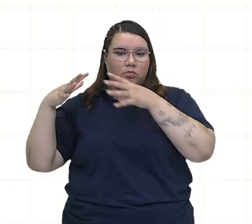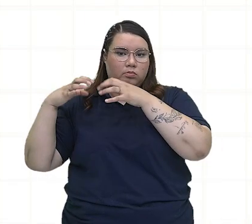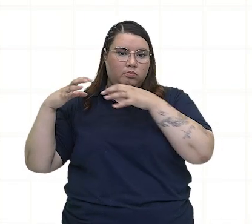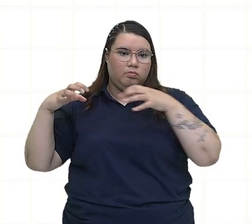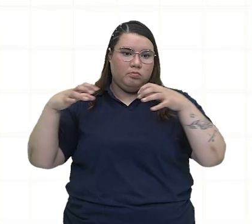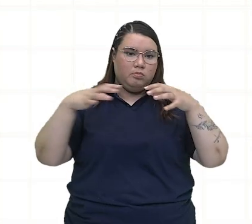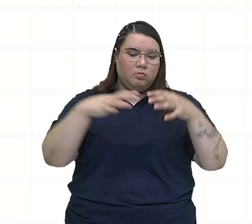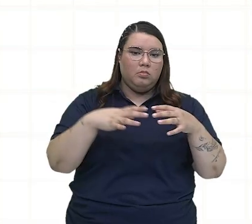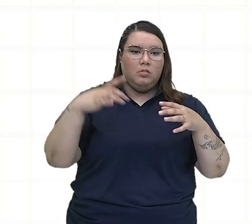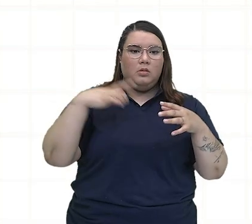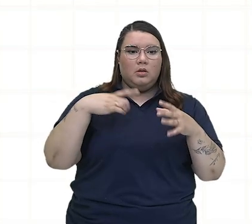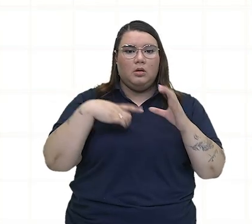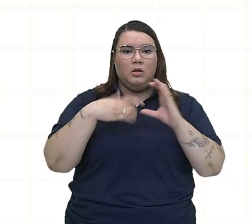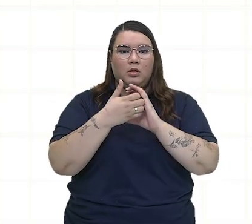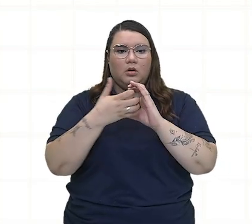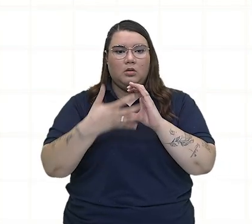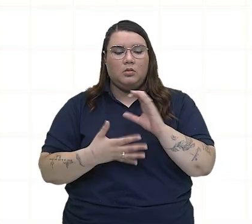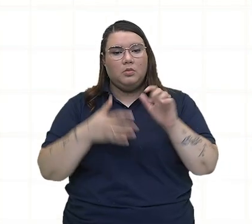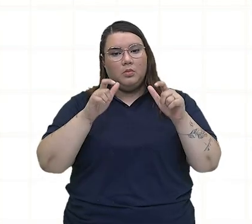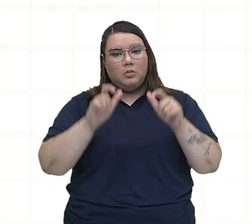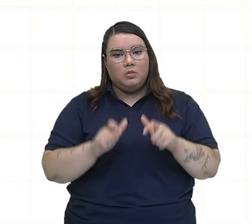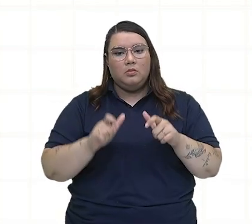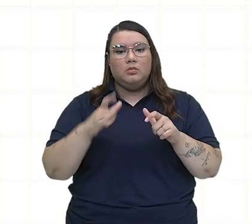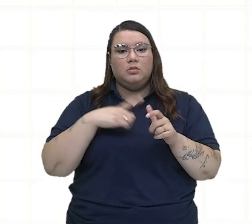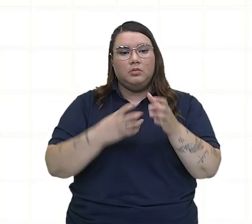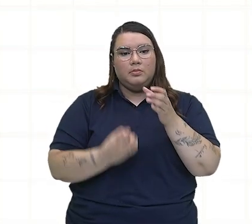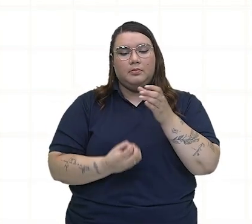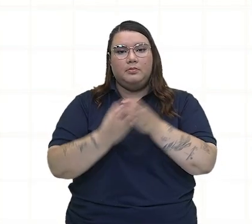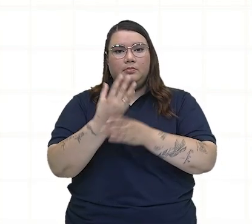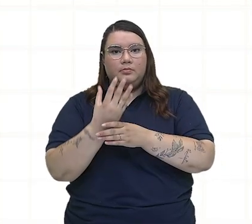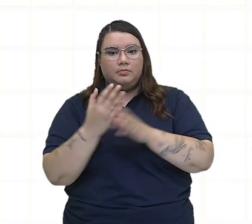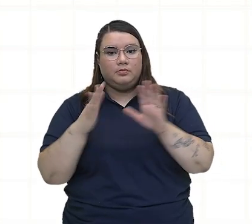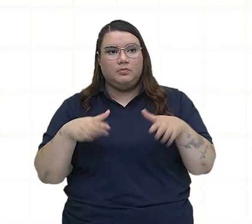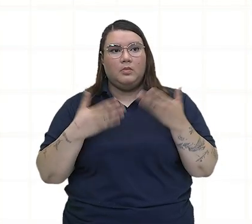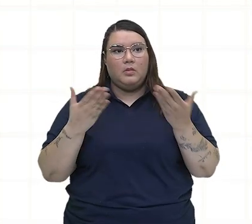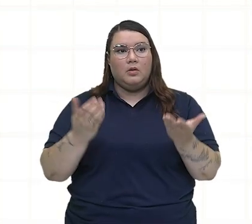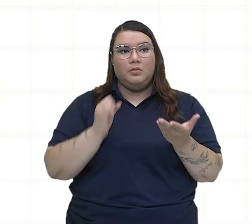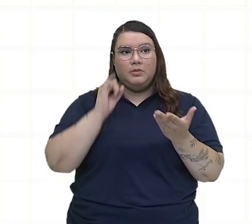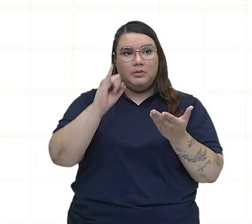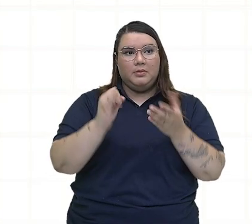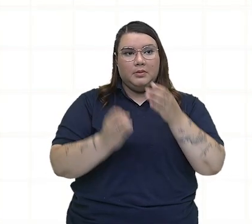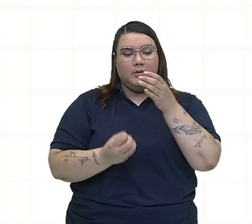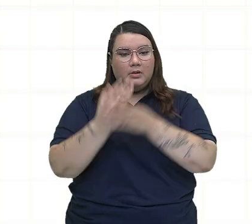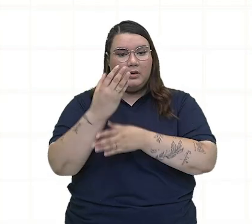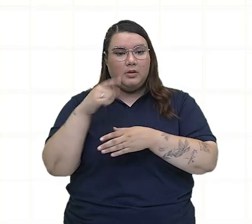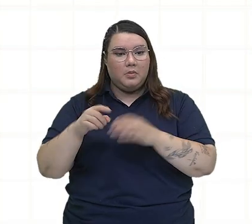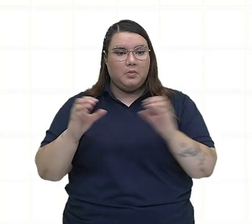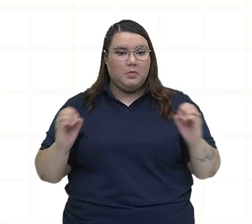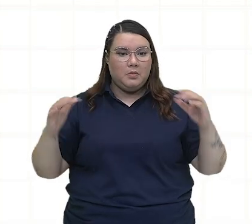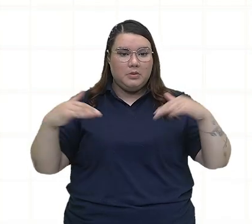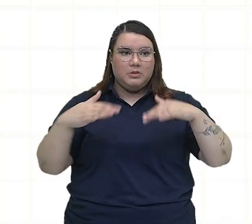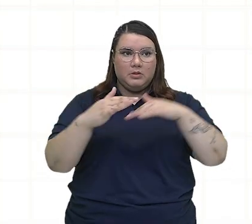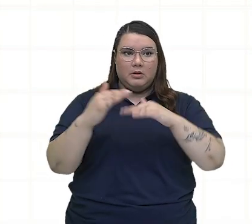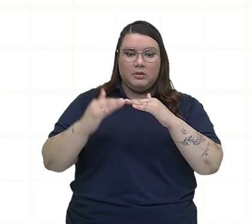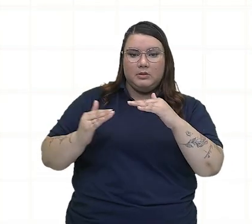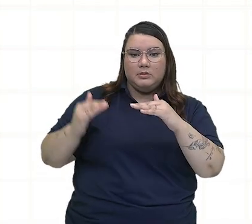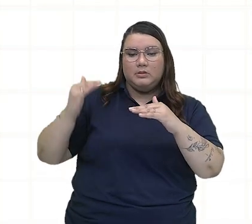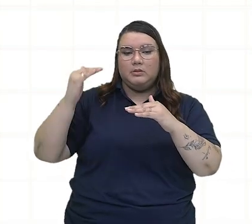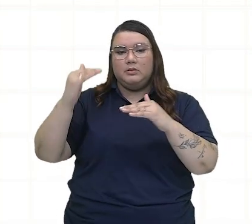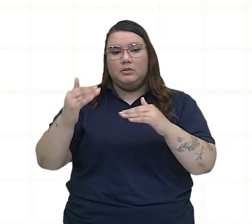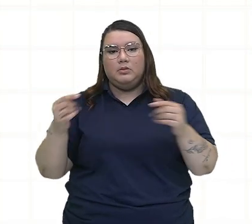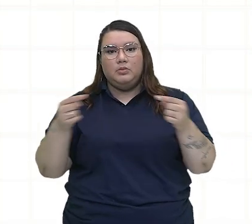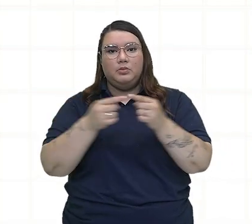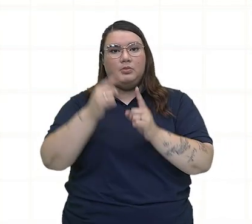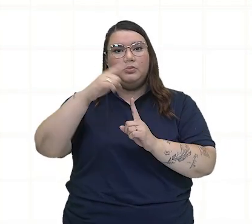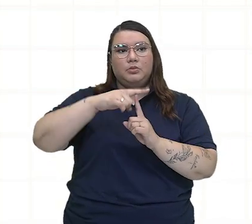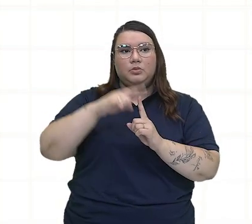atmosfera e carregam características do lugar aonde elas se formam. Então, se elas se formam no oceano, acima do oceano, elas são